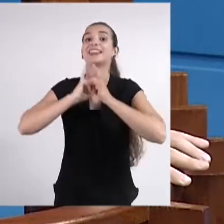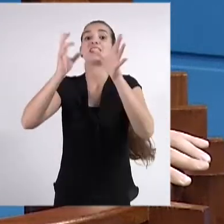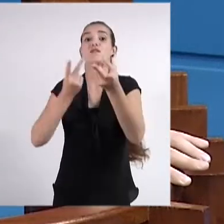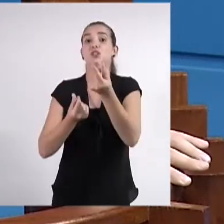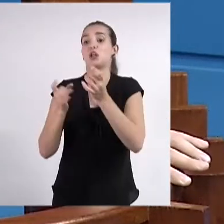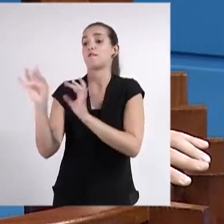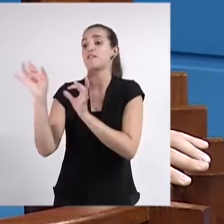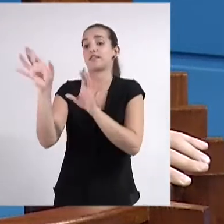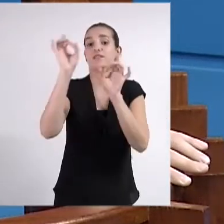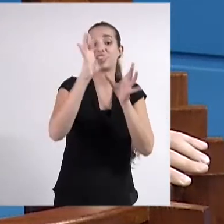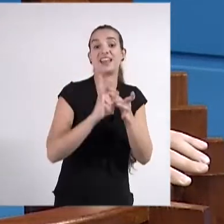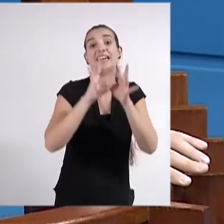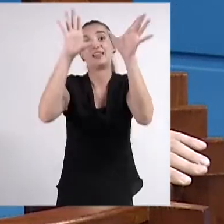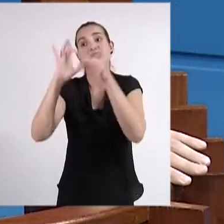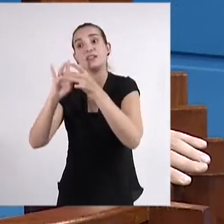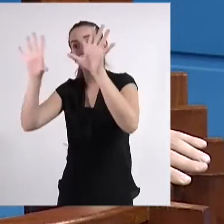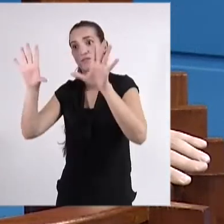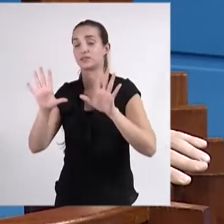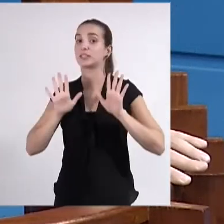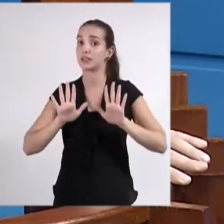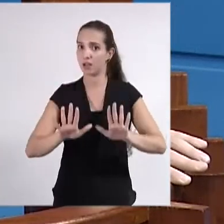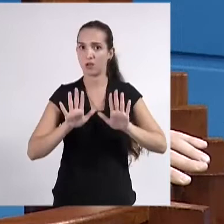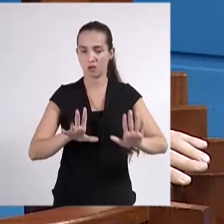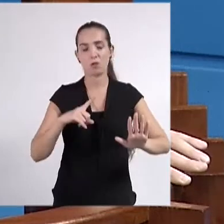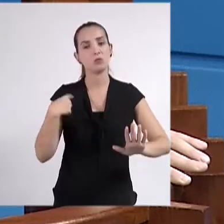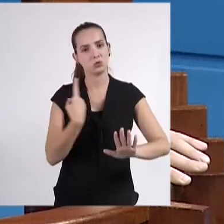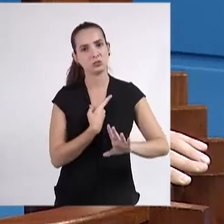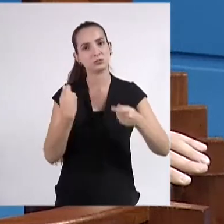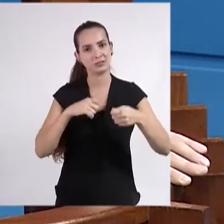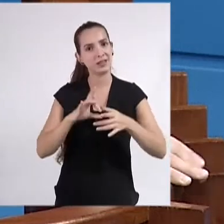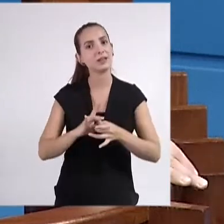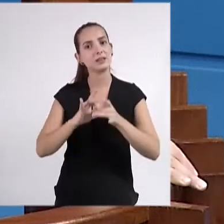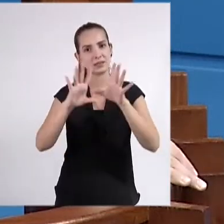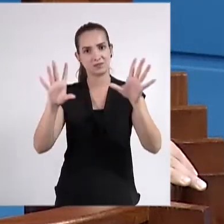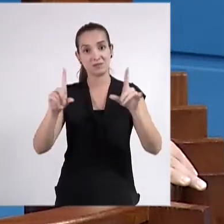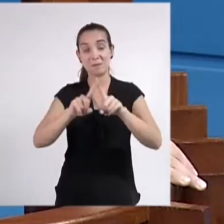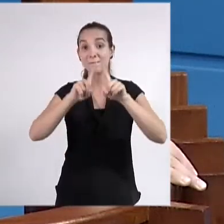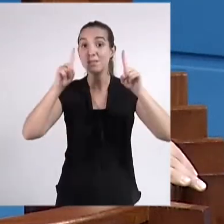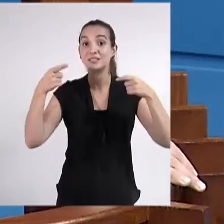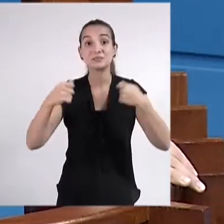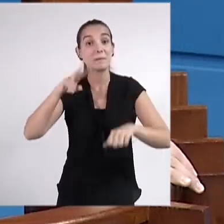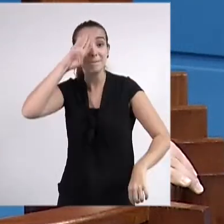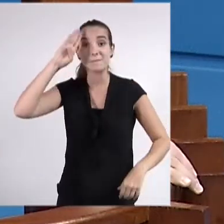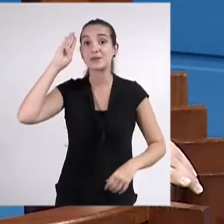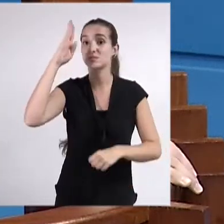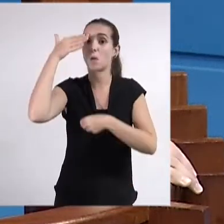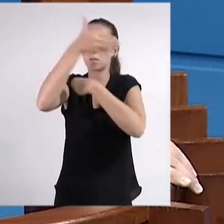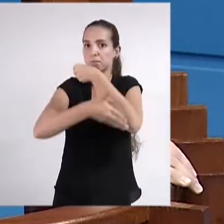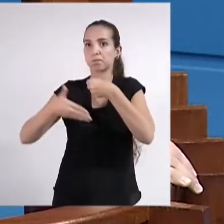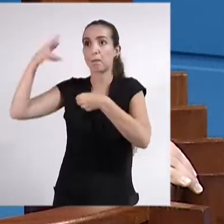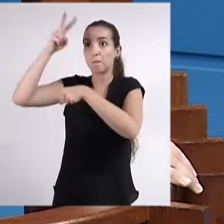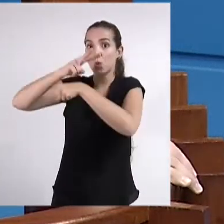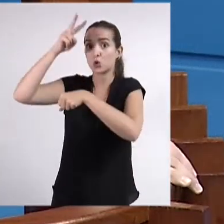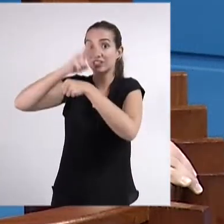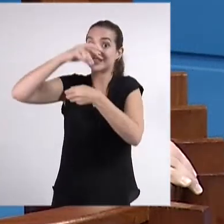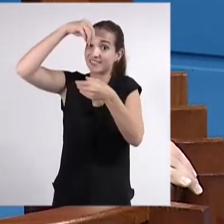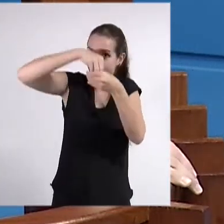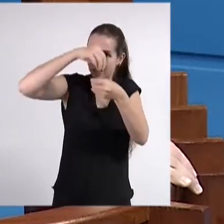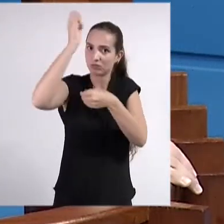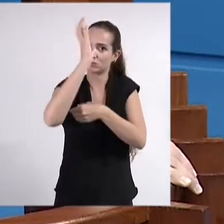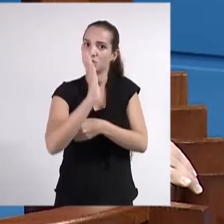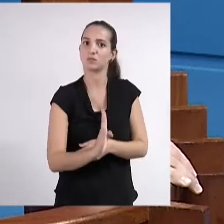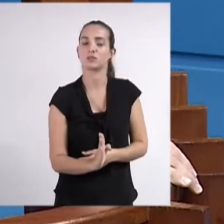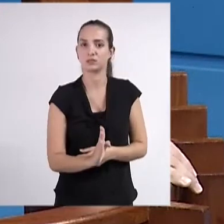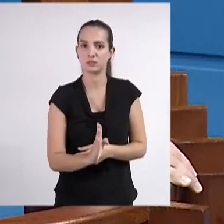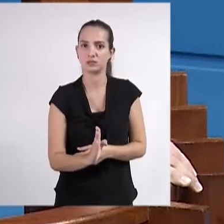É preciso garantir liberdade máxima, porém proteger o patrimônio nacional. É